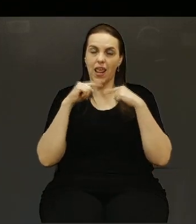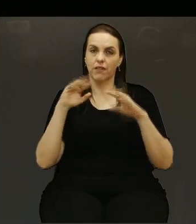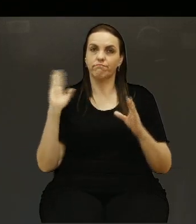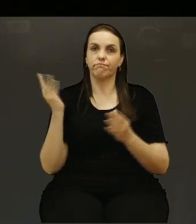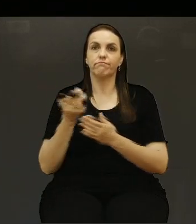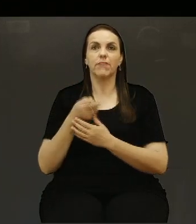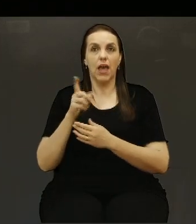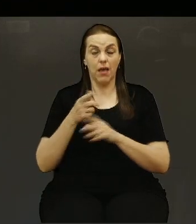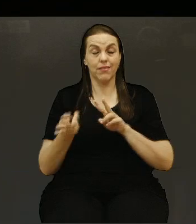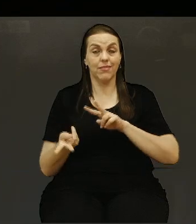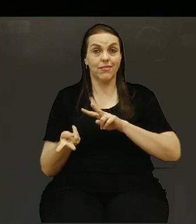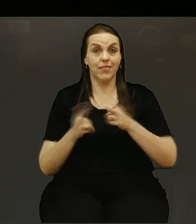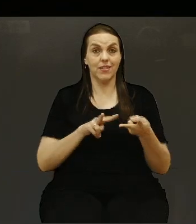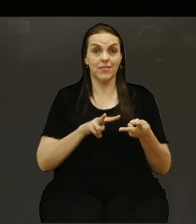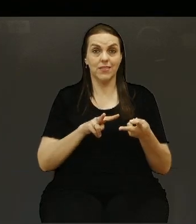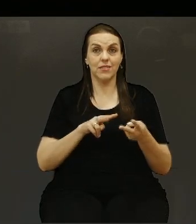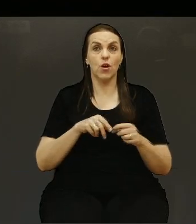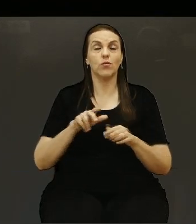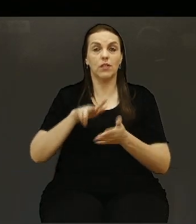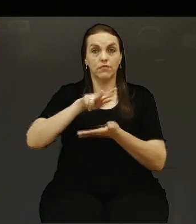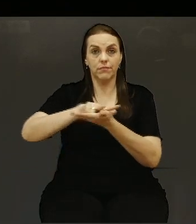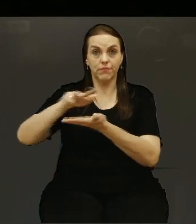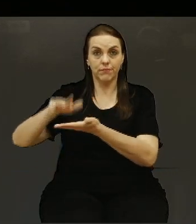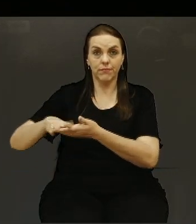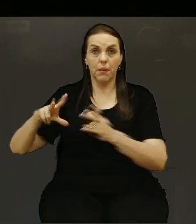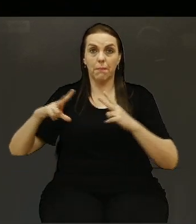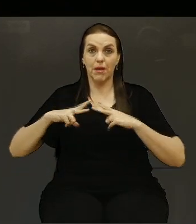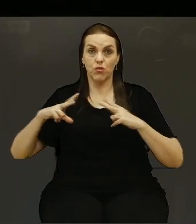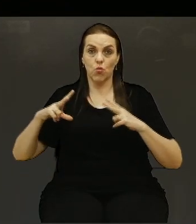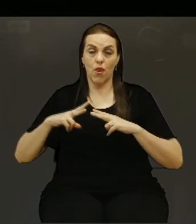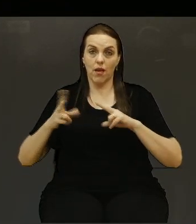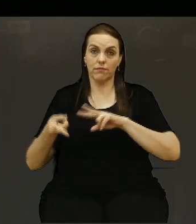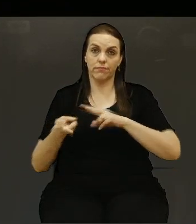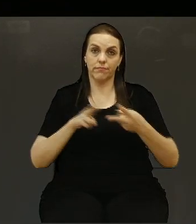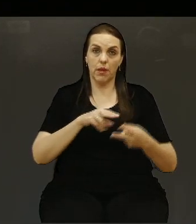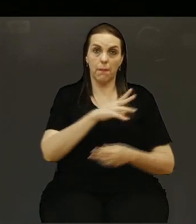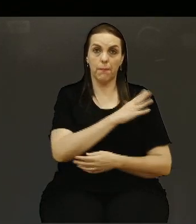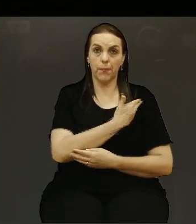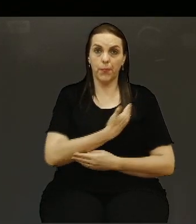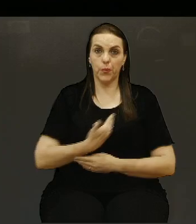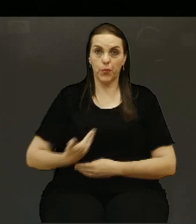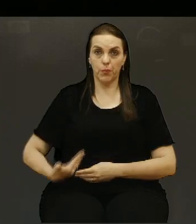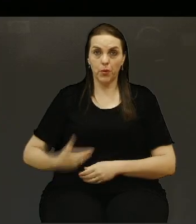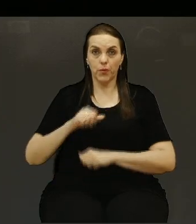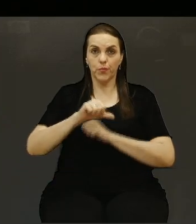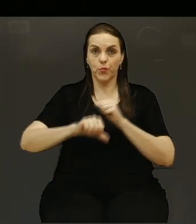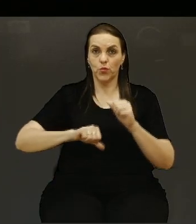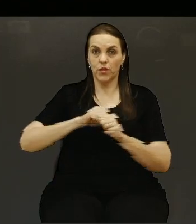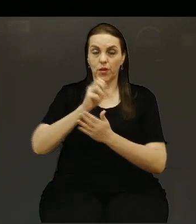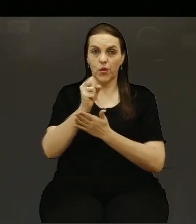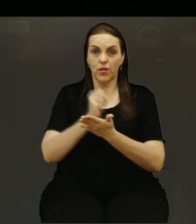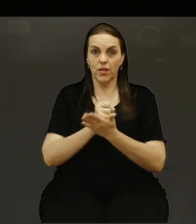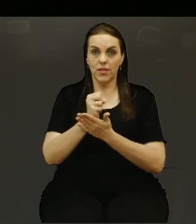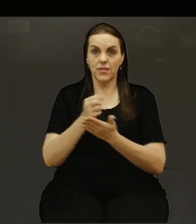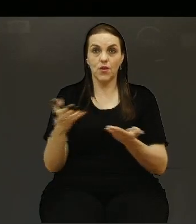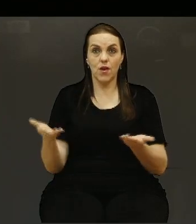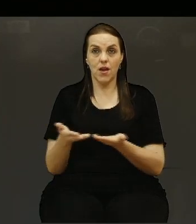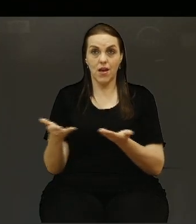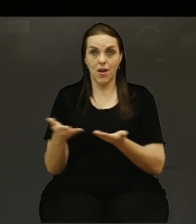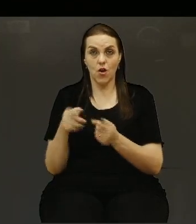de uma transição desses leitos particulares para leitos públicos com a alteração da contratação da atual